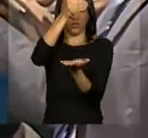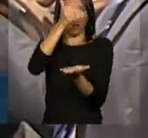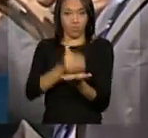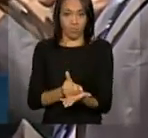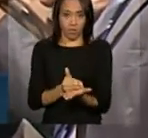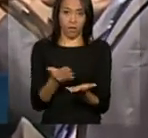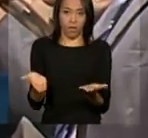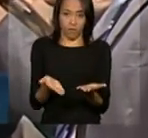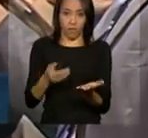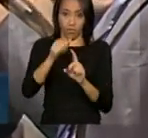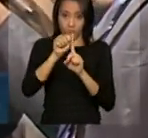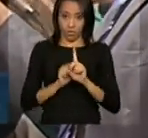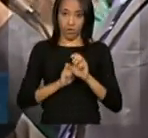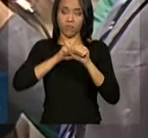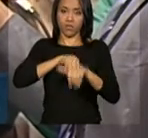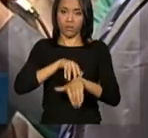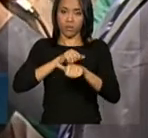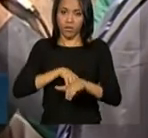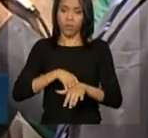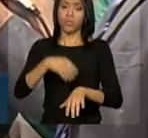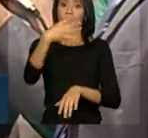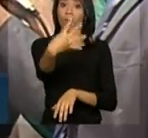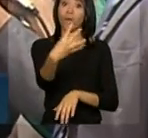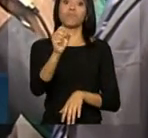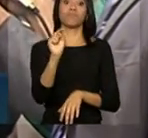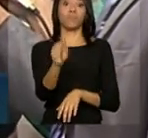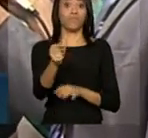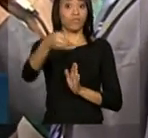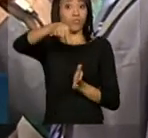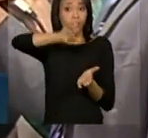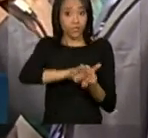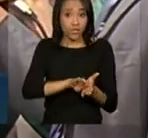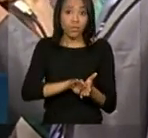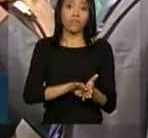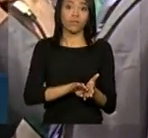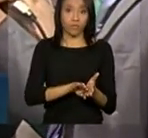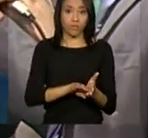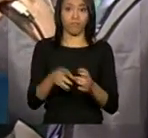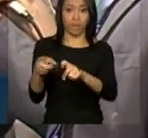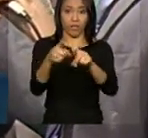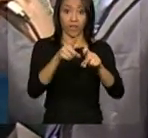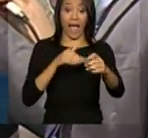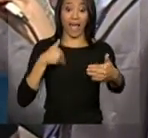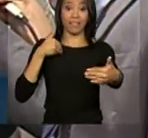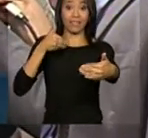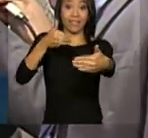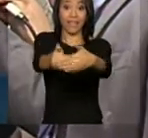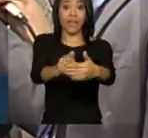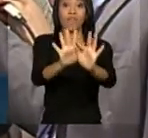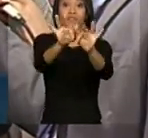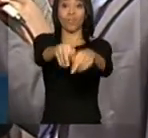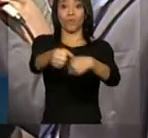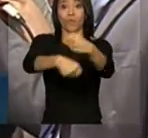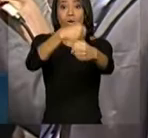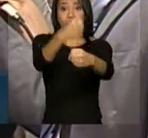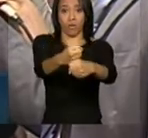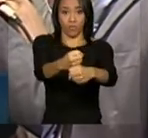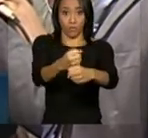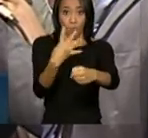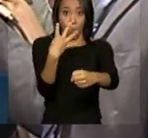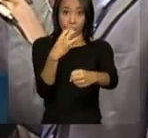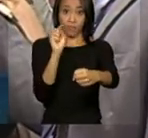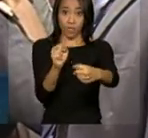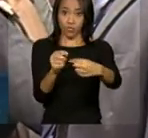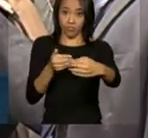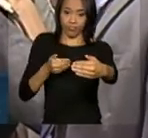de setembro né de 4 mil que chegam né até 4.000 até o final do ano então são 10%. nesse primeiro